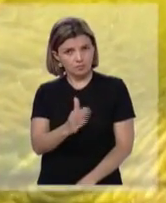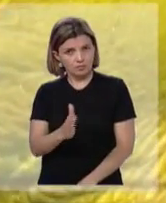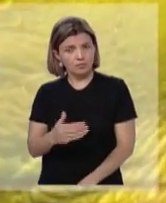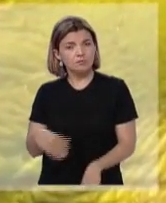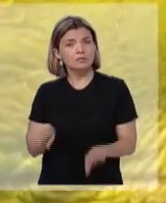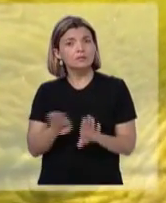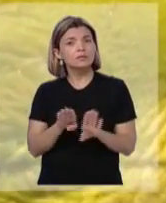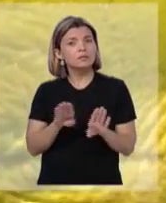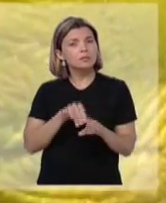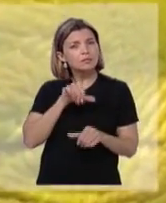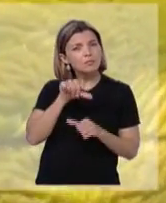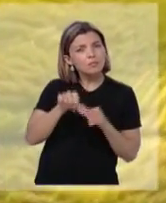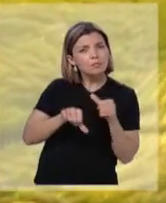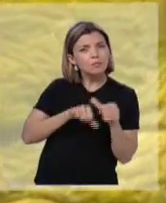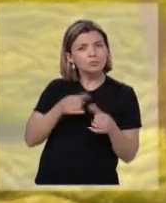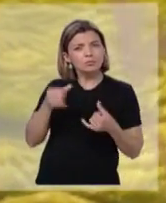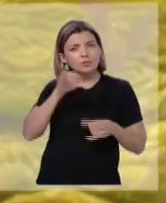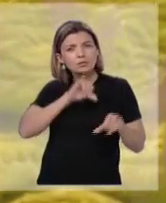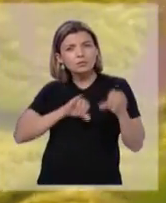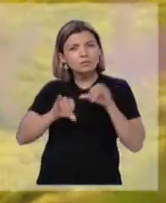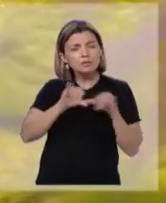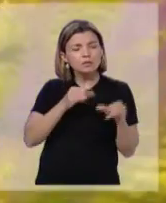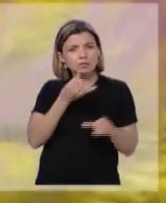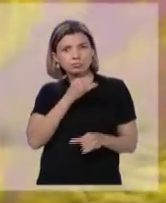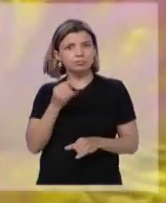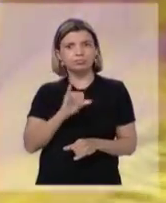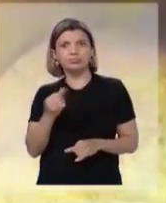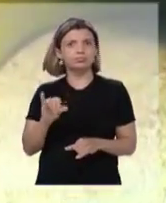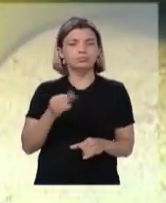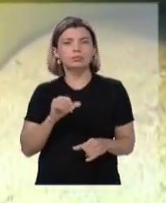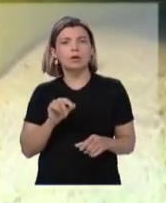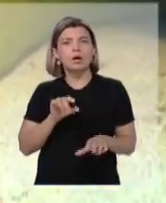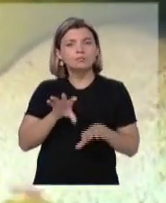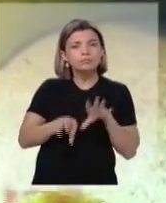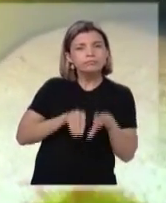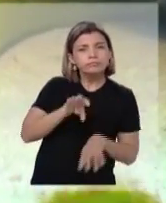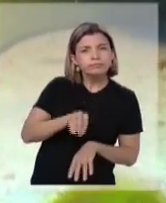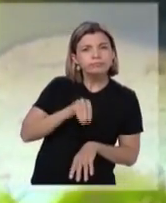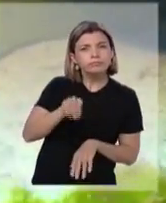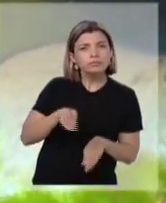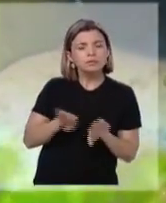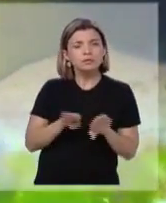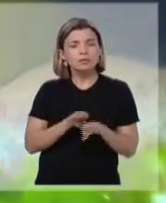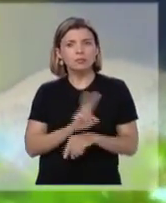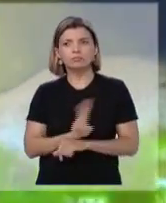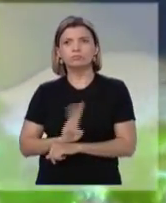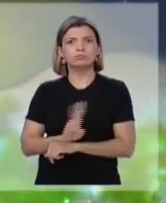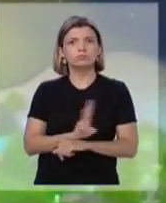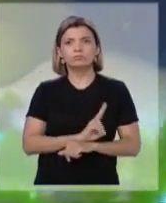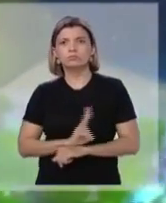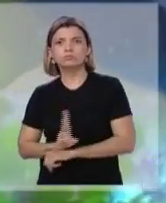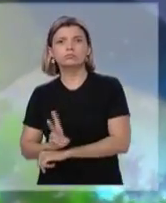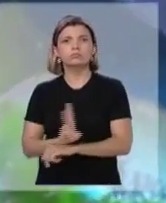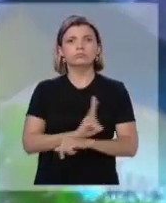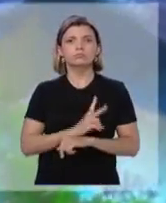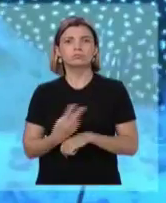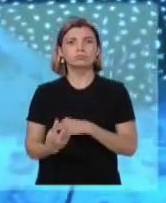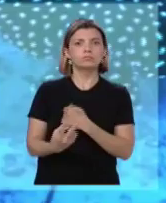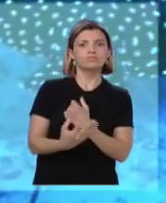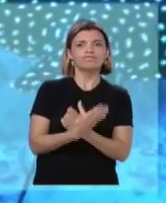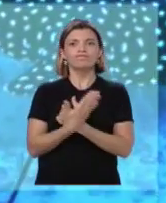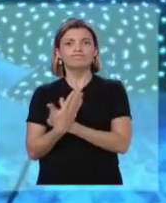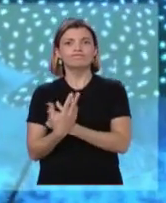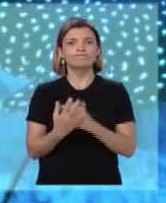Alguns peixes conseguem transformar energia química em eletricidade, que é usada para a captura de presas e para